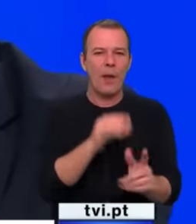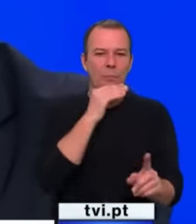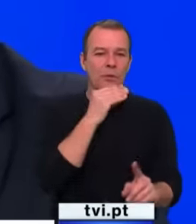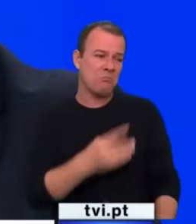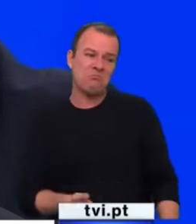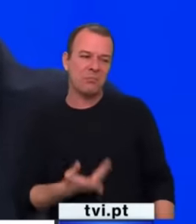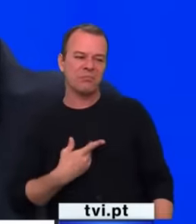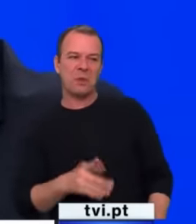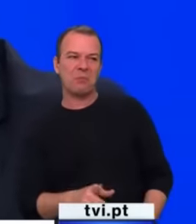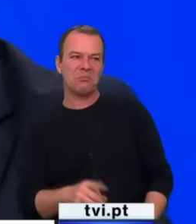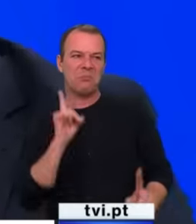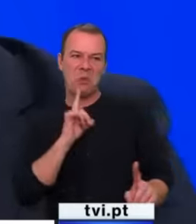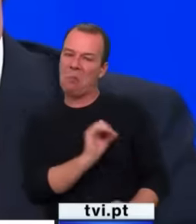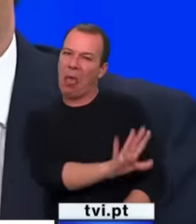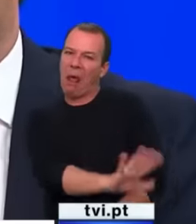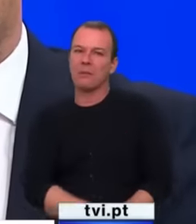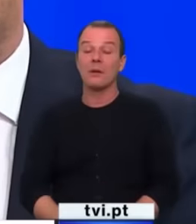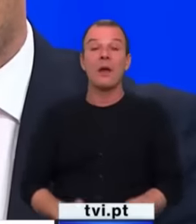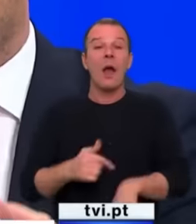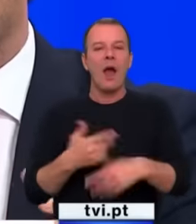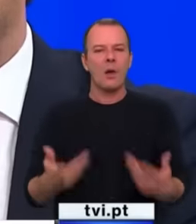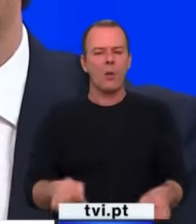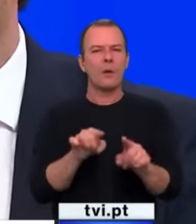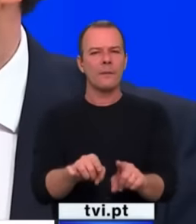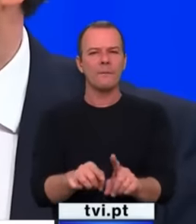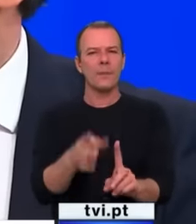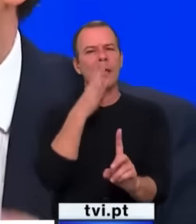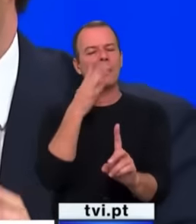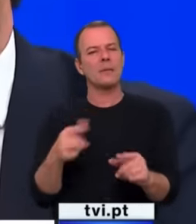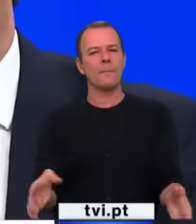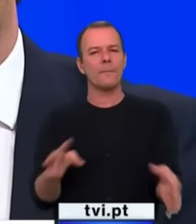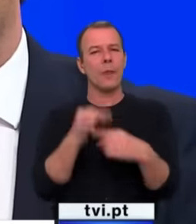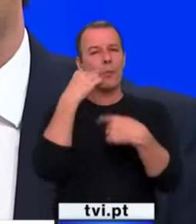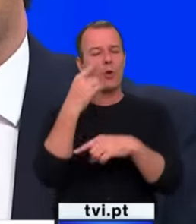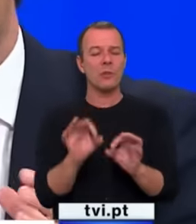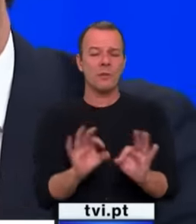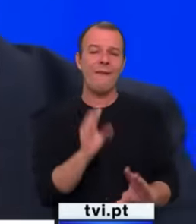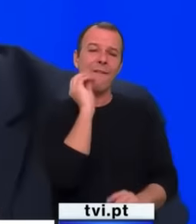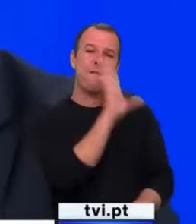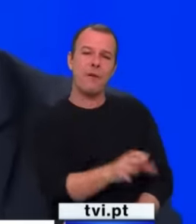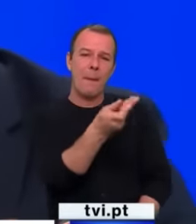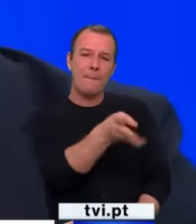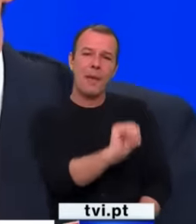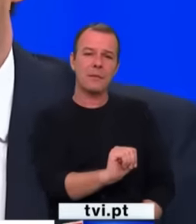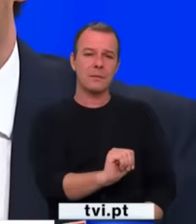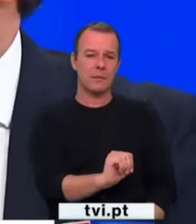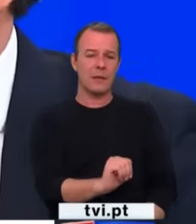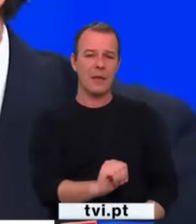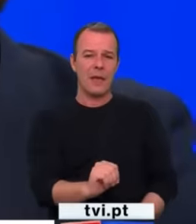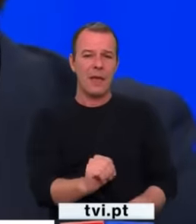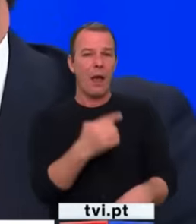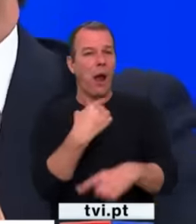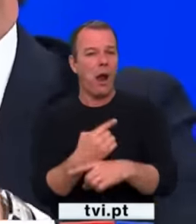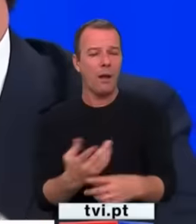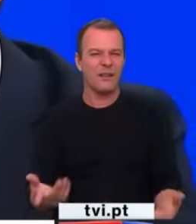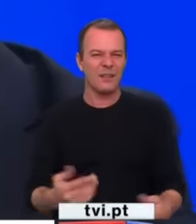deixe-me dizer-lhe uma coisa. O Pedro Nuno Santos acabou de ter agora uma expressão aqui e um tipo de discurso que mostra bem o que é o PS. É um melhoral, não faz bem nem faz mal. A Sara